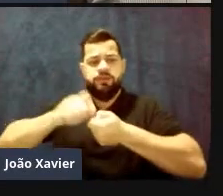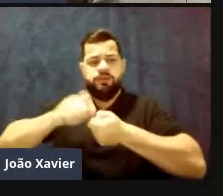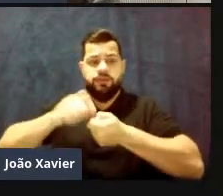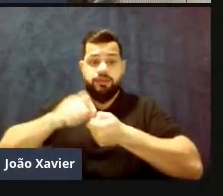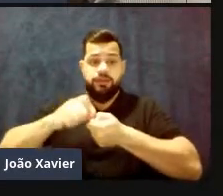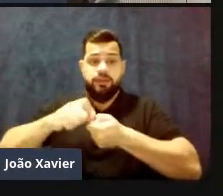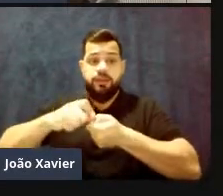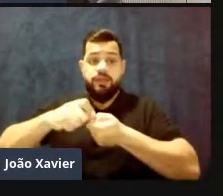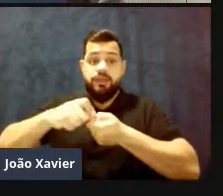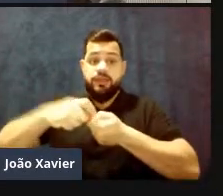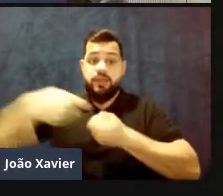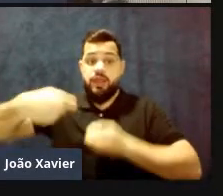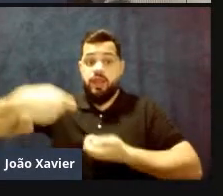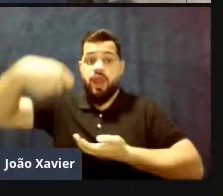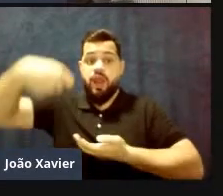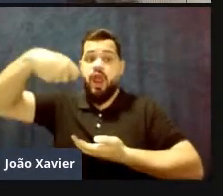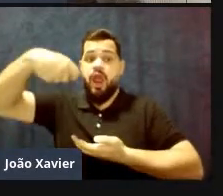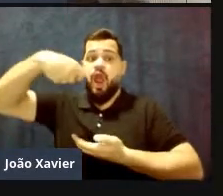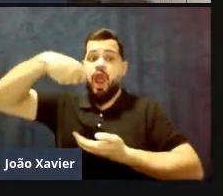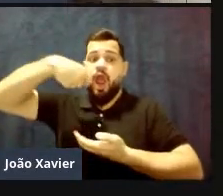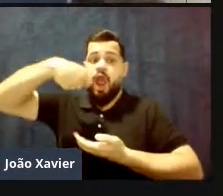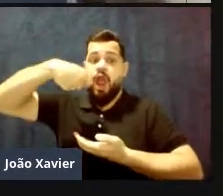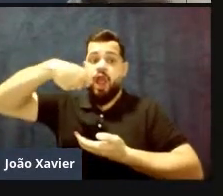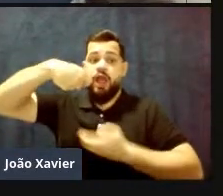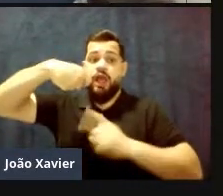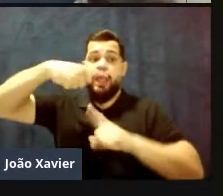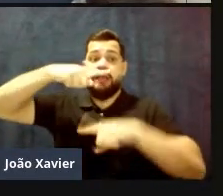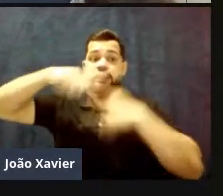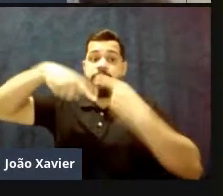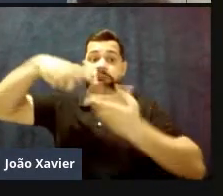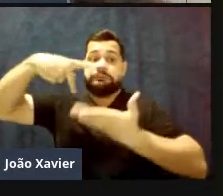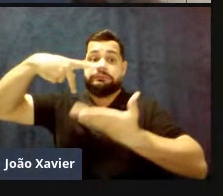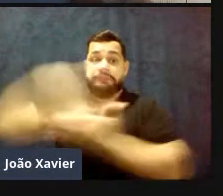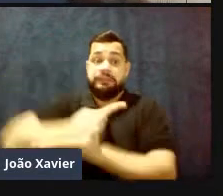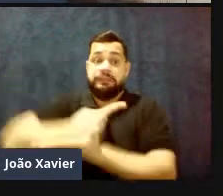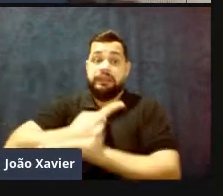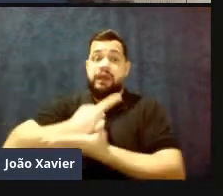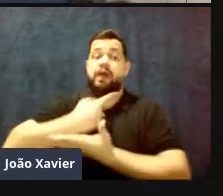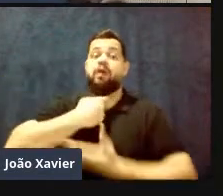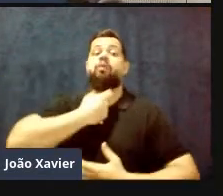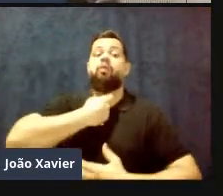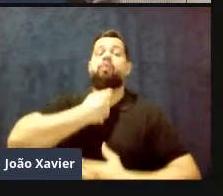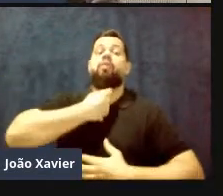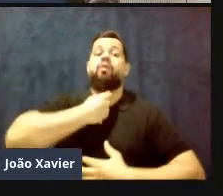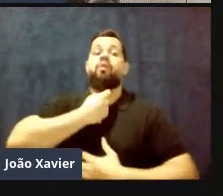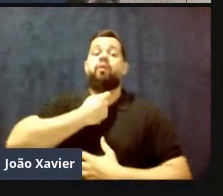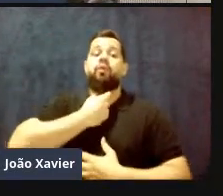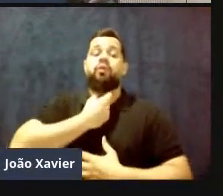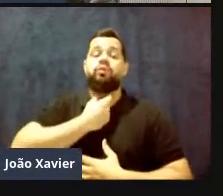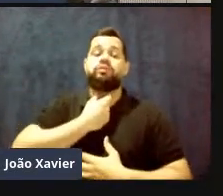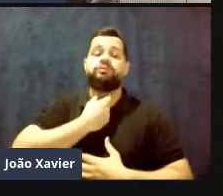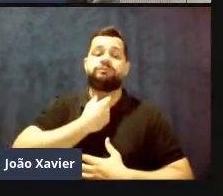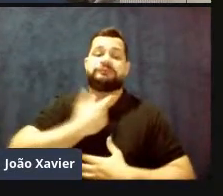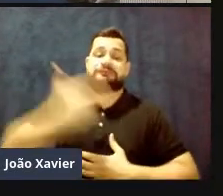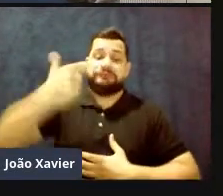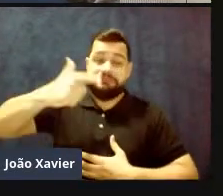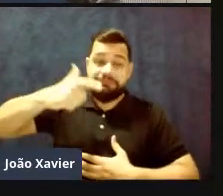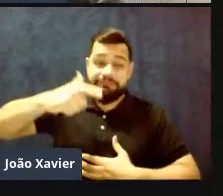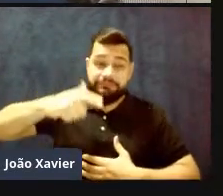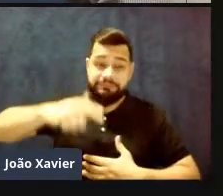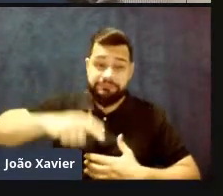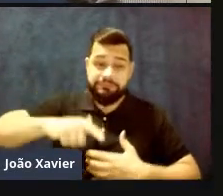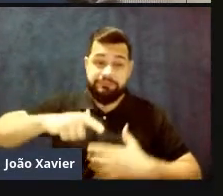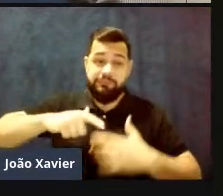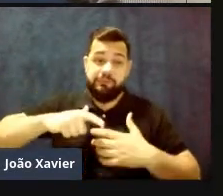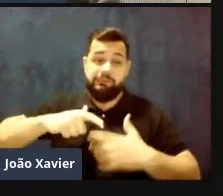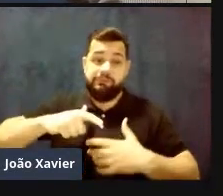tem de colocar uma via oral na boca depois de um tubo orotraqueal e esse paciente broncoaspirar? Mais uma vez, a gente tem que fazer um trabalho em equipe, a gente experimenta o